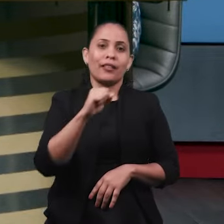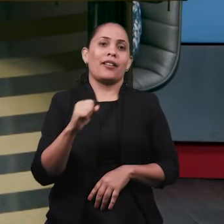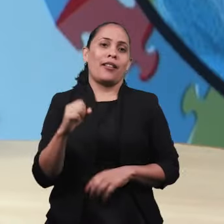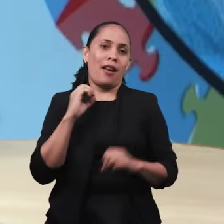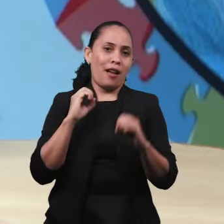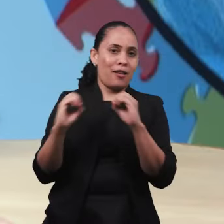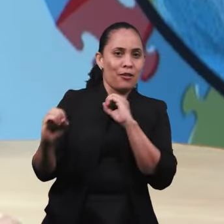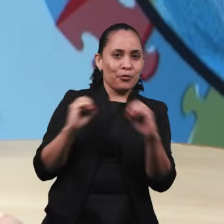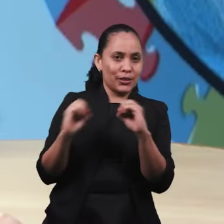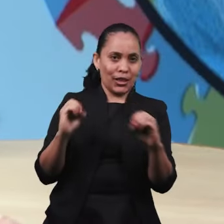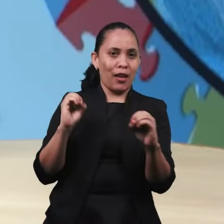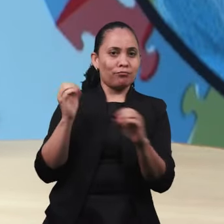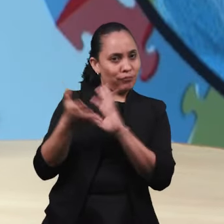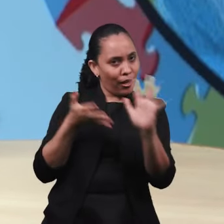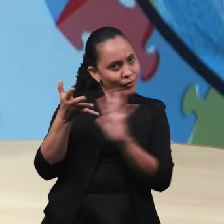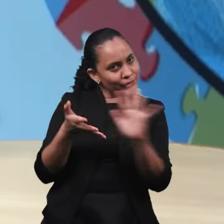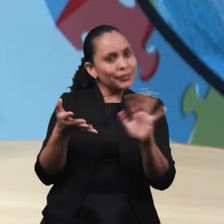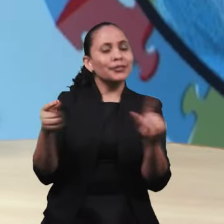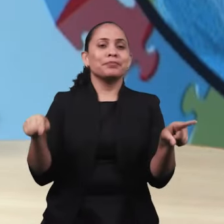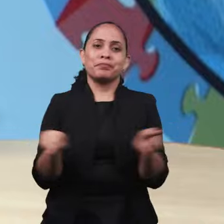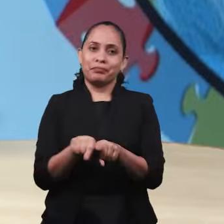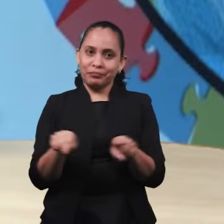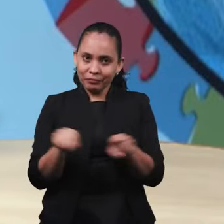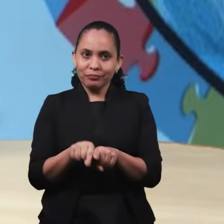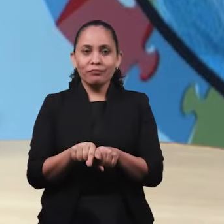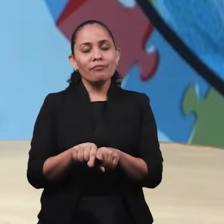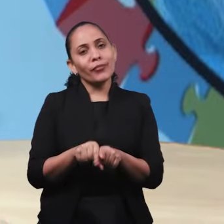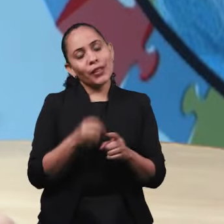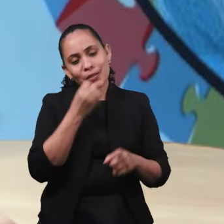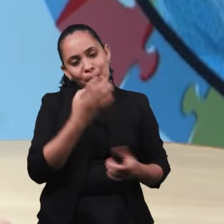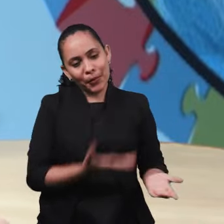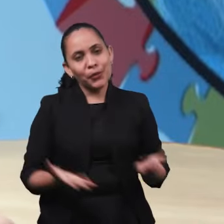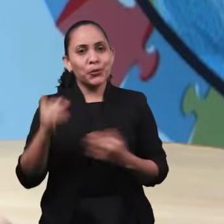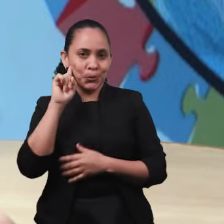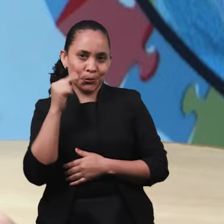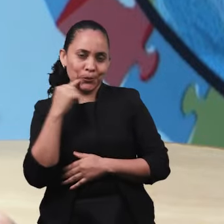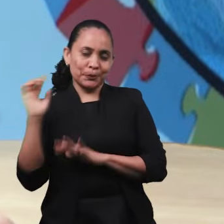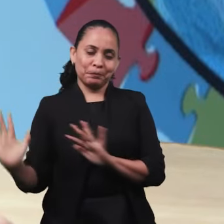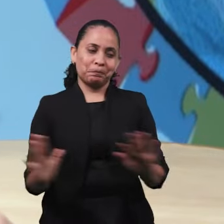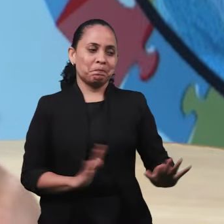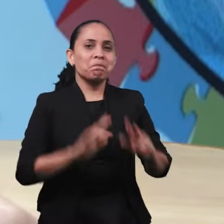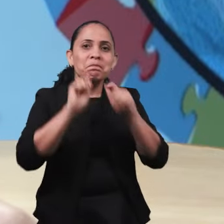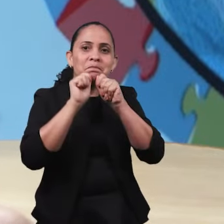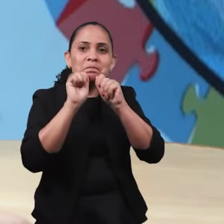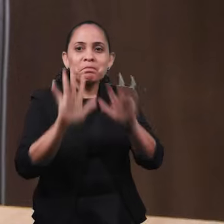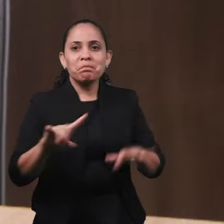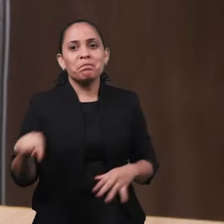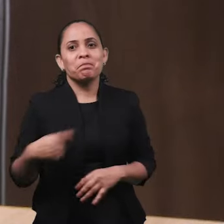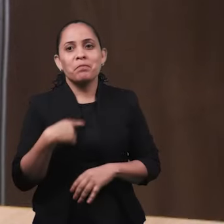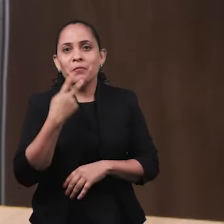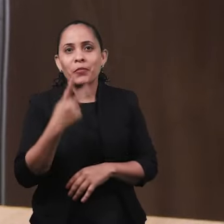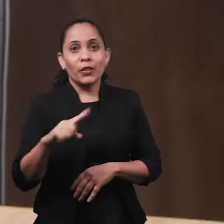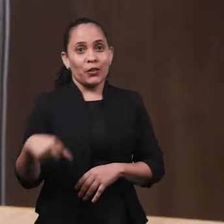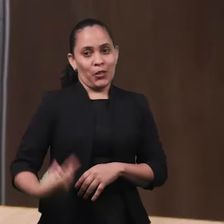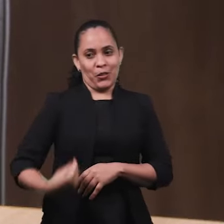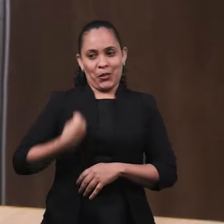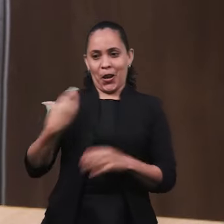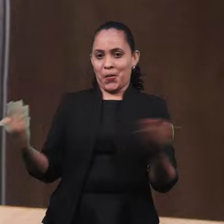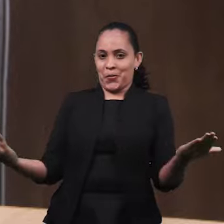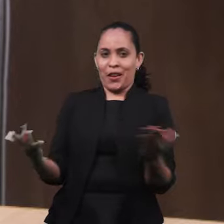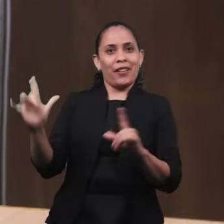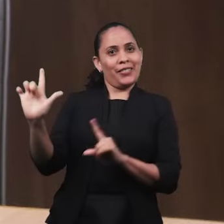participar, quererem aprender a língua de sinais e receber um surdo na sua igreja. E bênçãos, nós já contamos, né? Só em